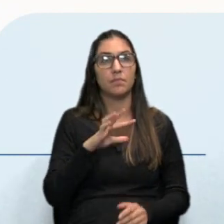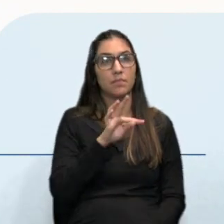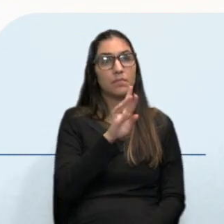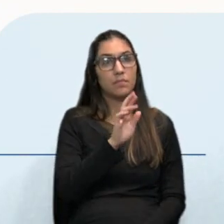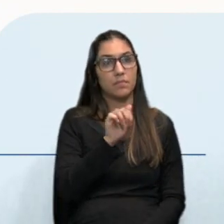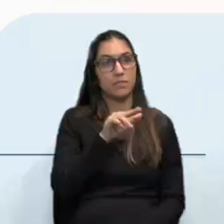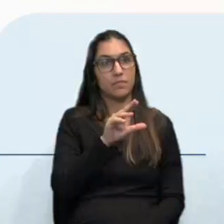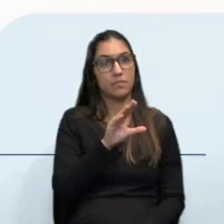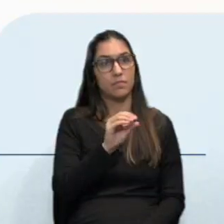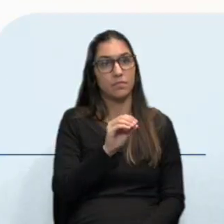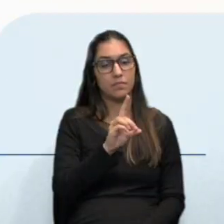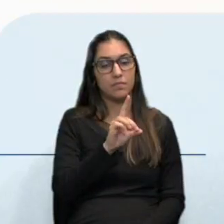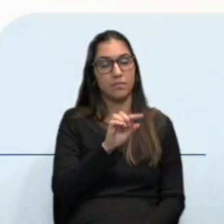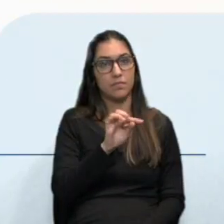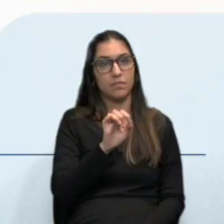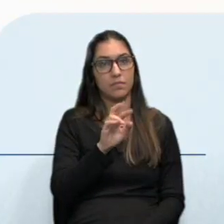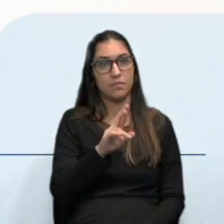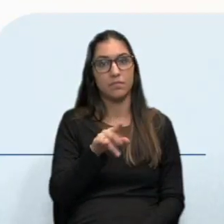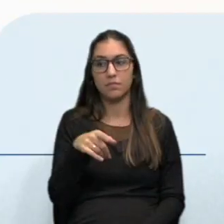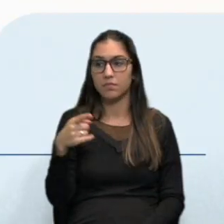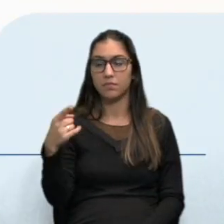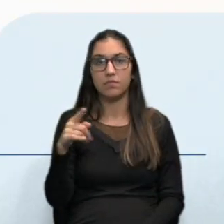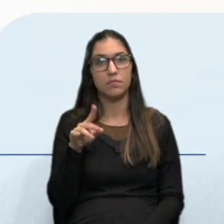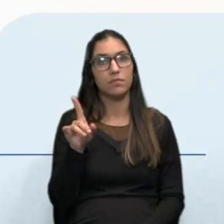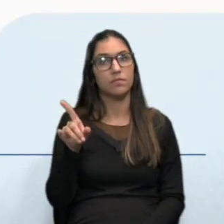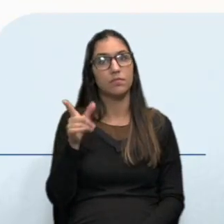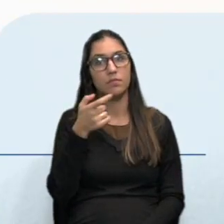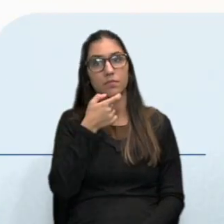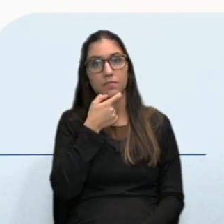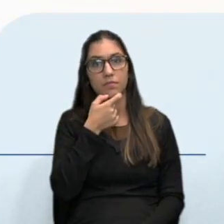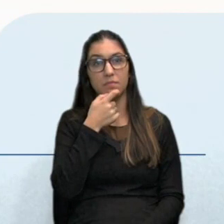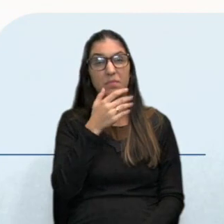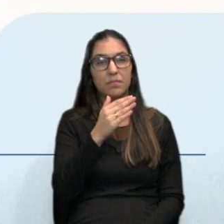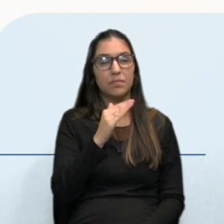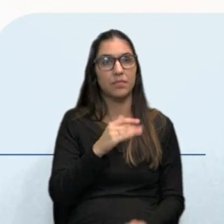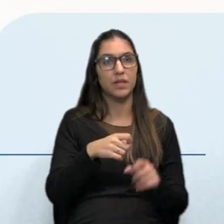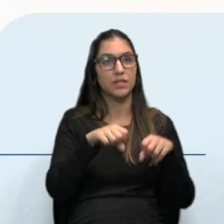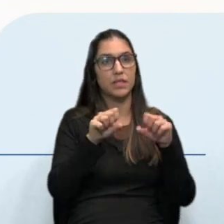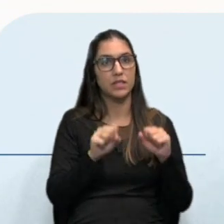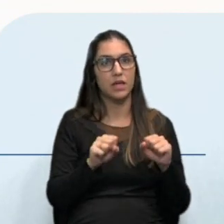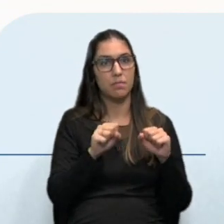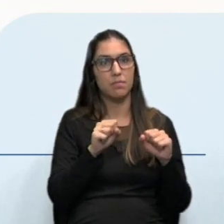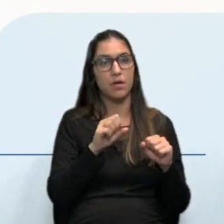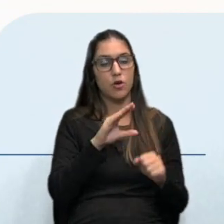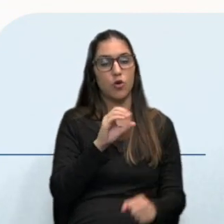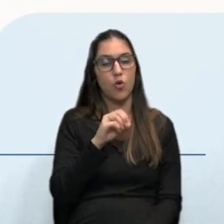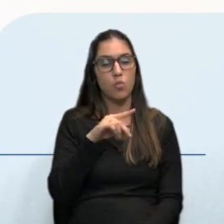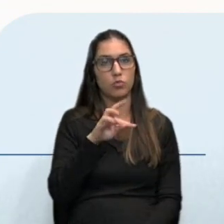transcodificador, também chamado de transcoder em inglês. Tem o sistema de comutação de rede,